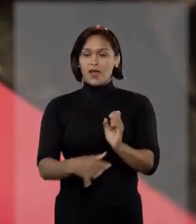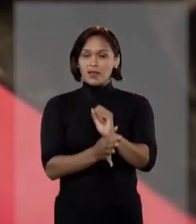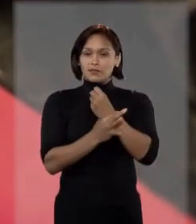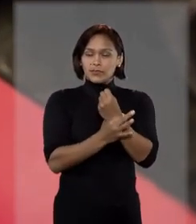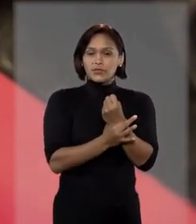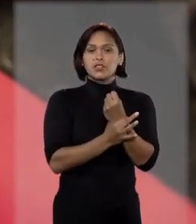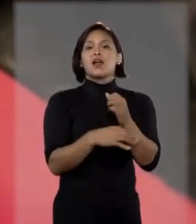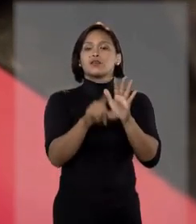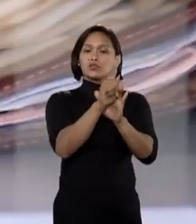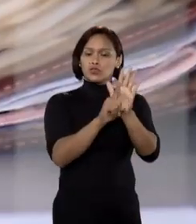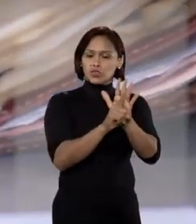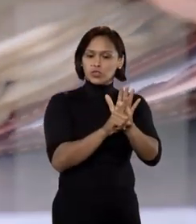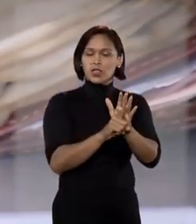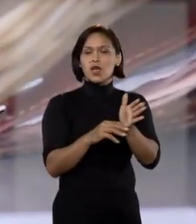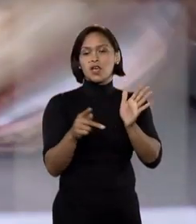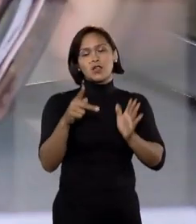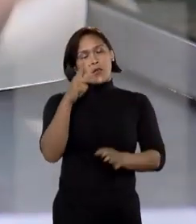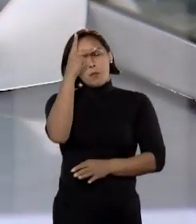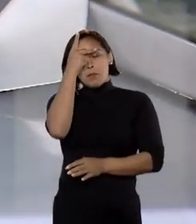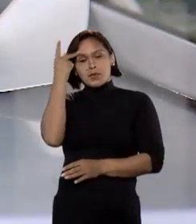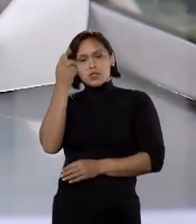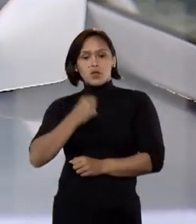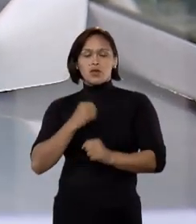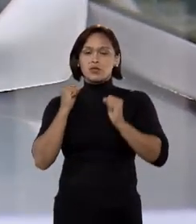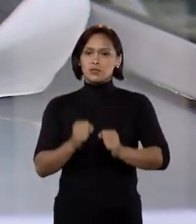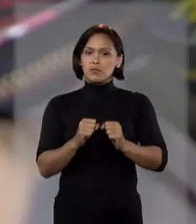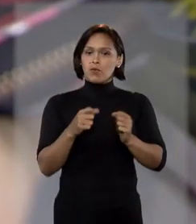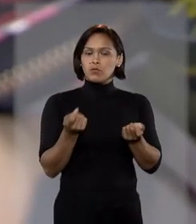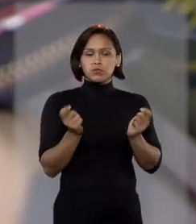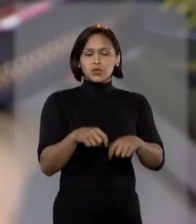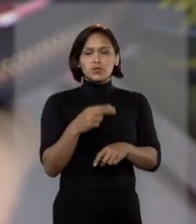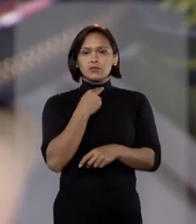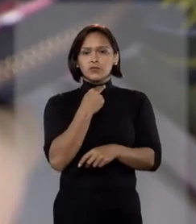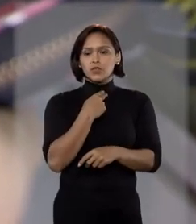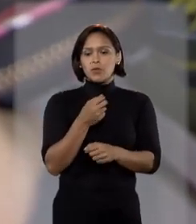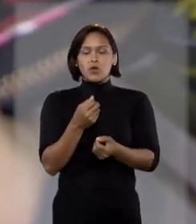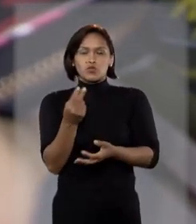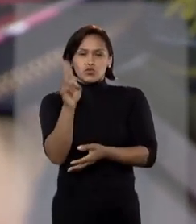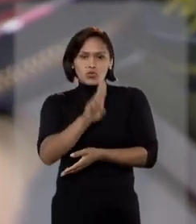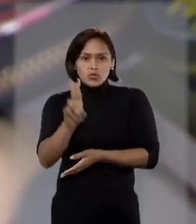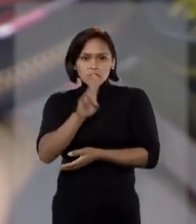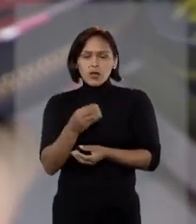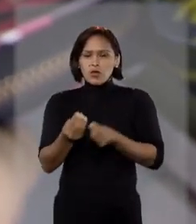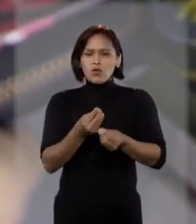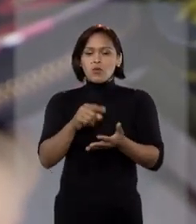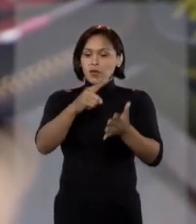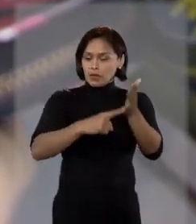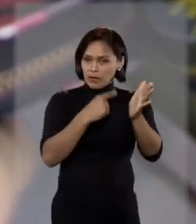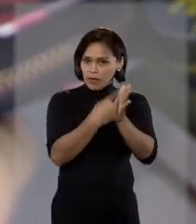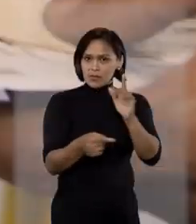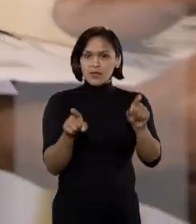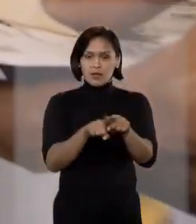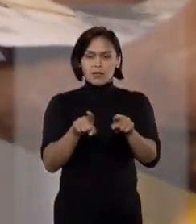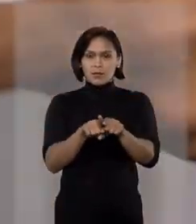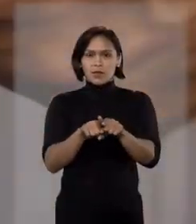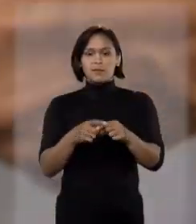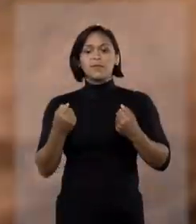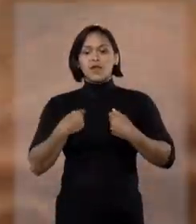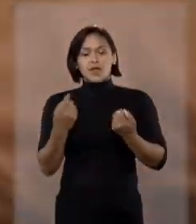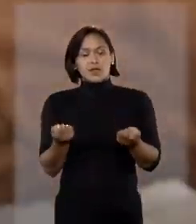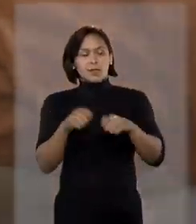ao titular de dados, entre eles permitir ou não o uso, onde usar e como, e mesmo cancelar os dados.